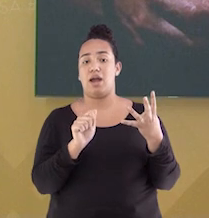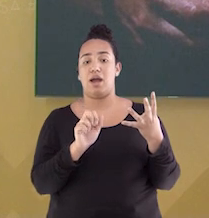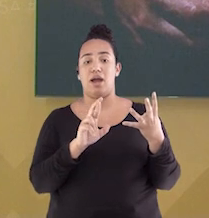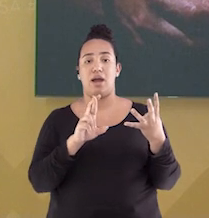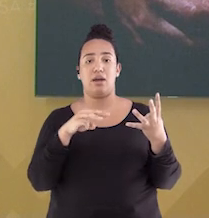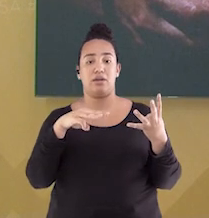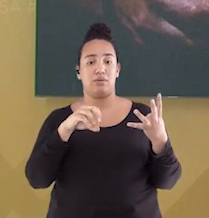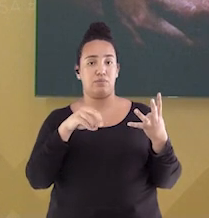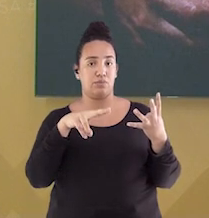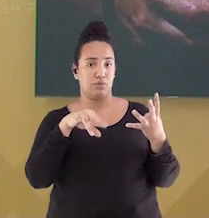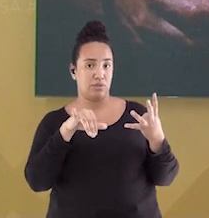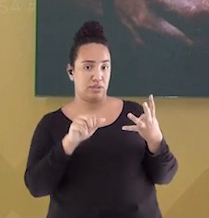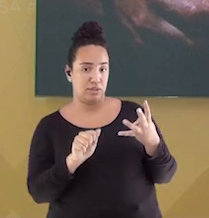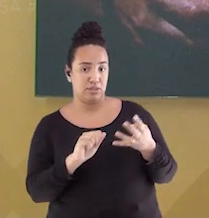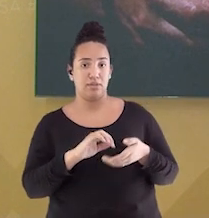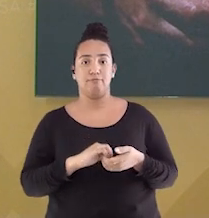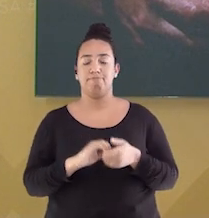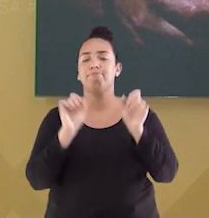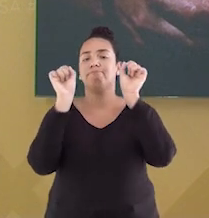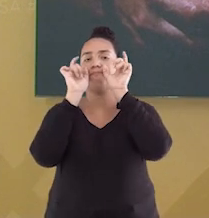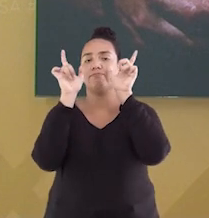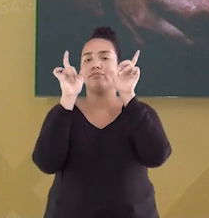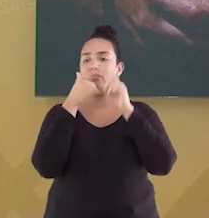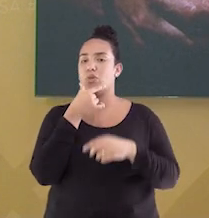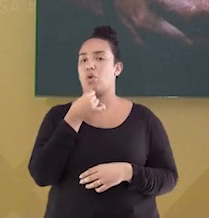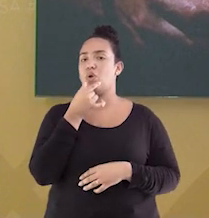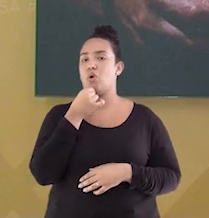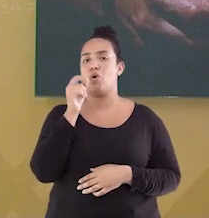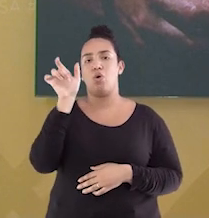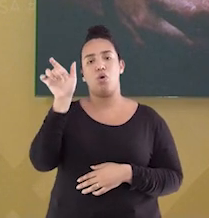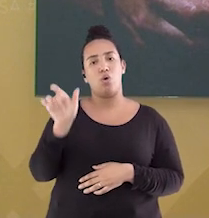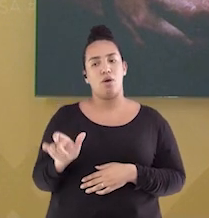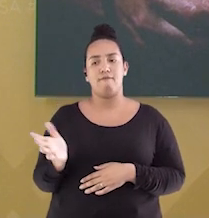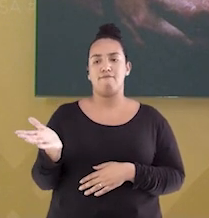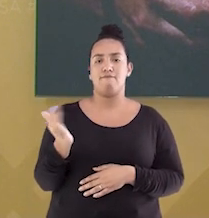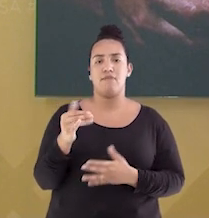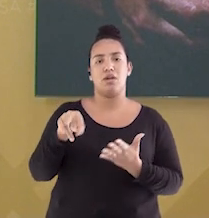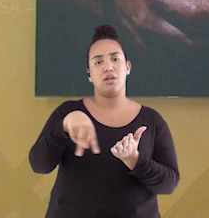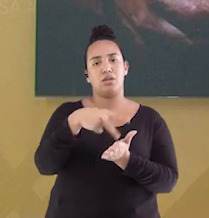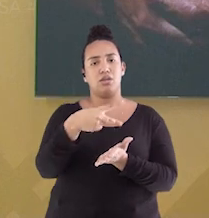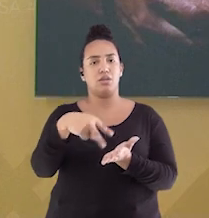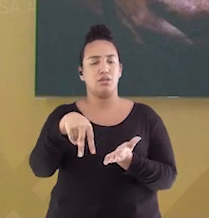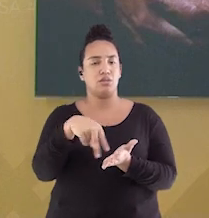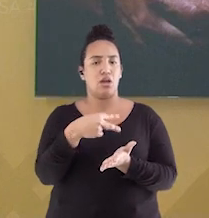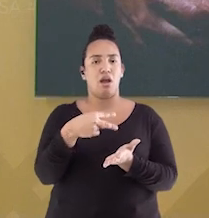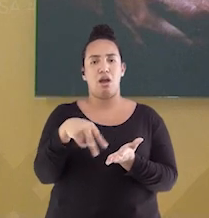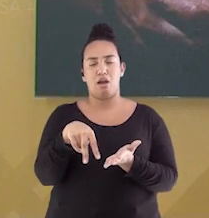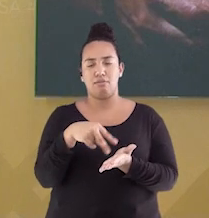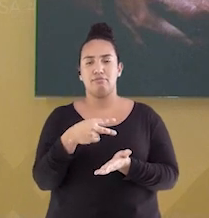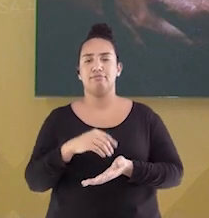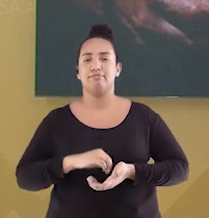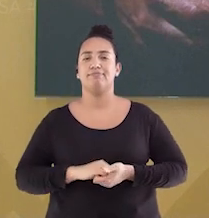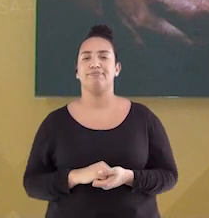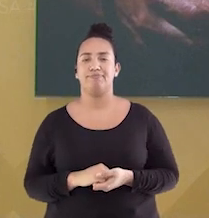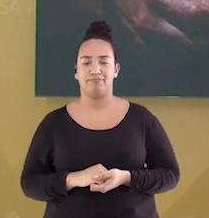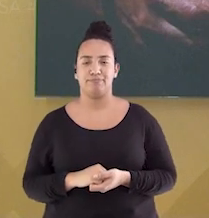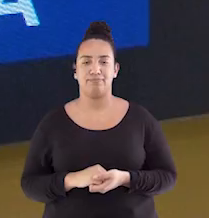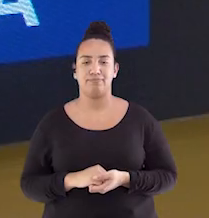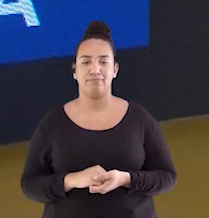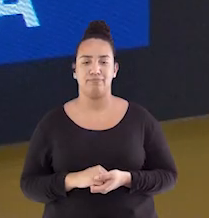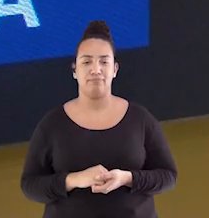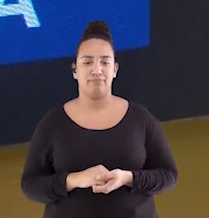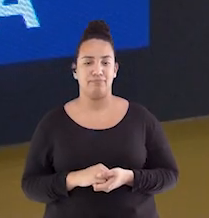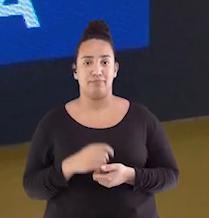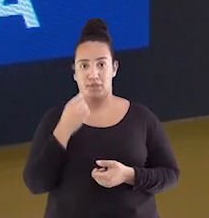Acorda Pedrinho, que hoje tem campeonato, vem dançar comigo, vai ver que eu te esculacho.